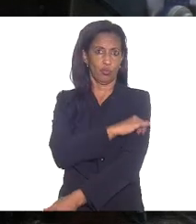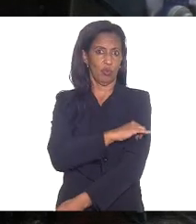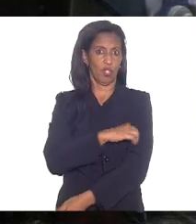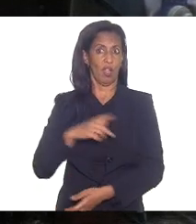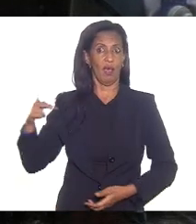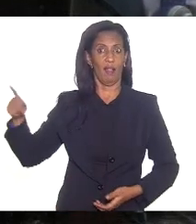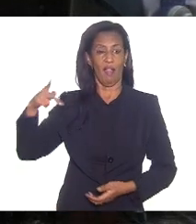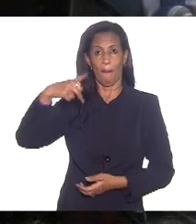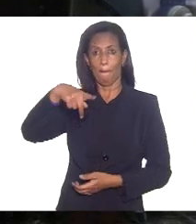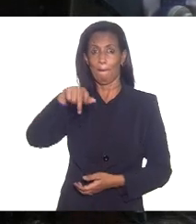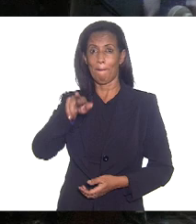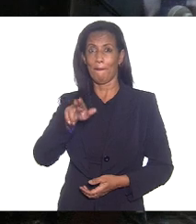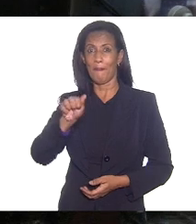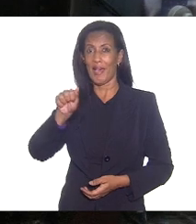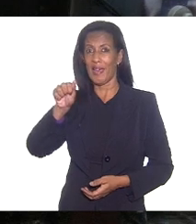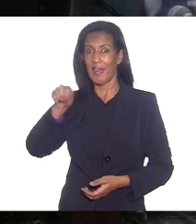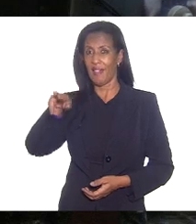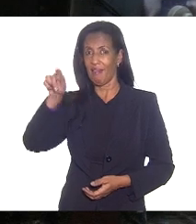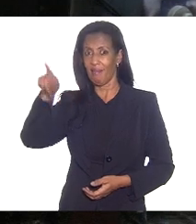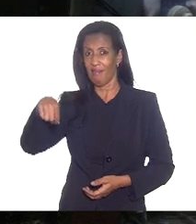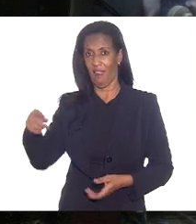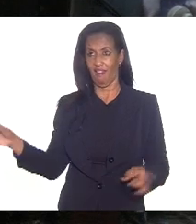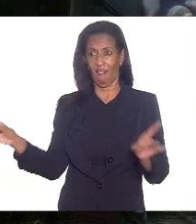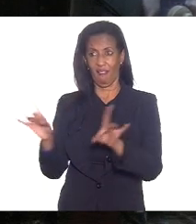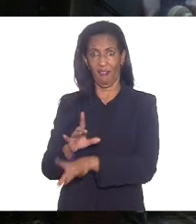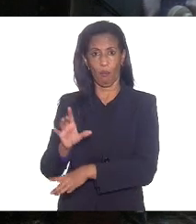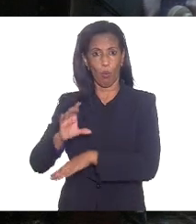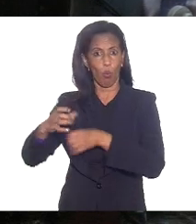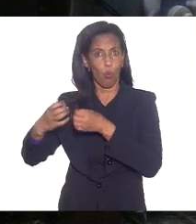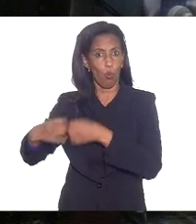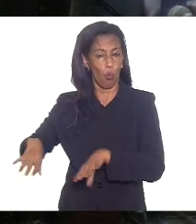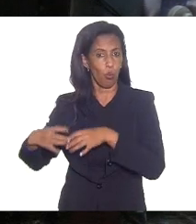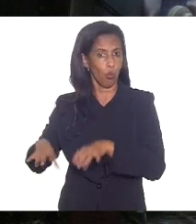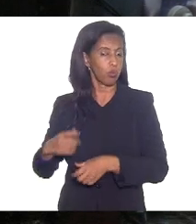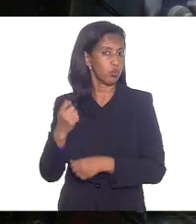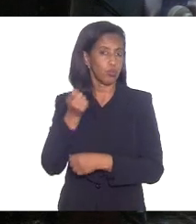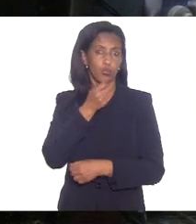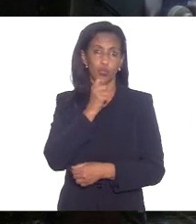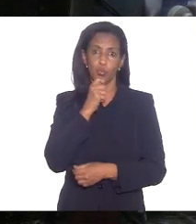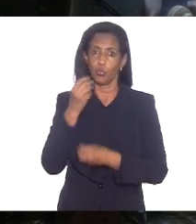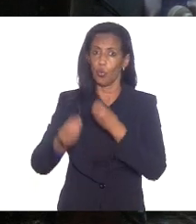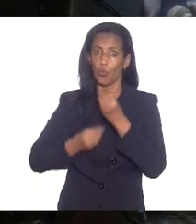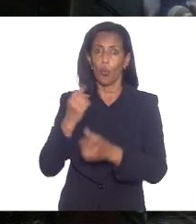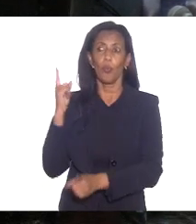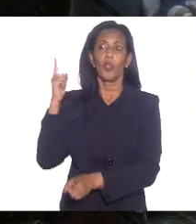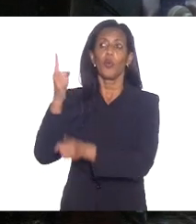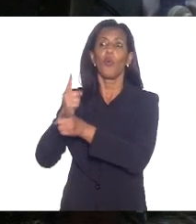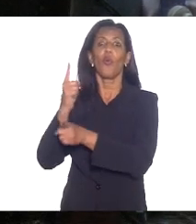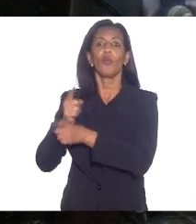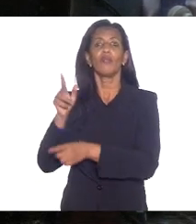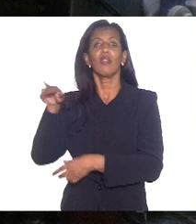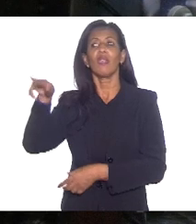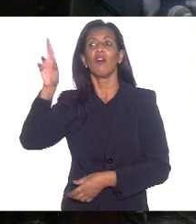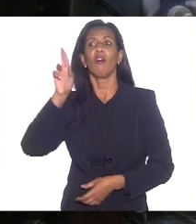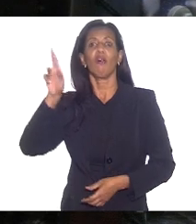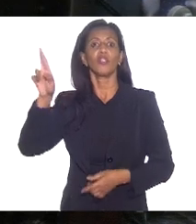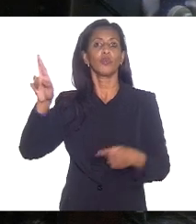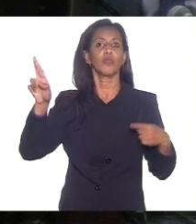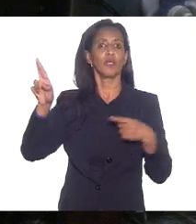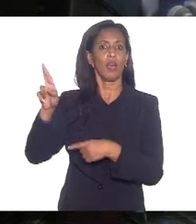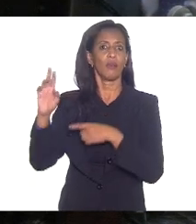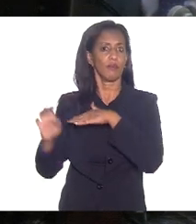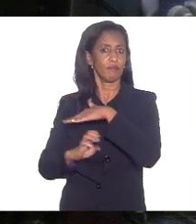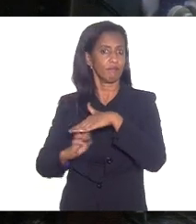Paraná. Encerrado o concurso, não havia possibilidade de encontrar os representantes legais da